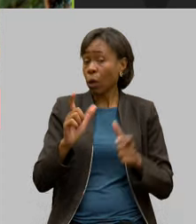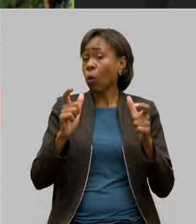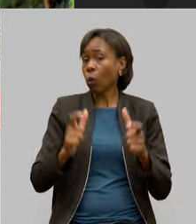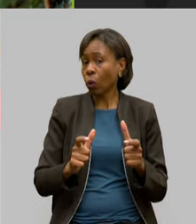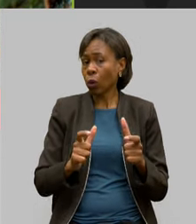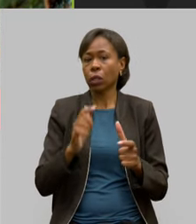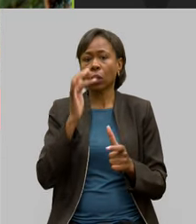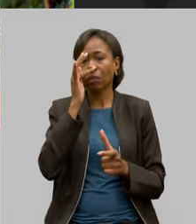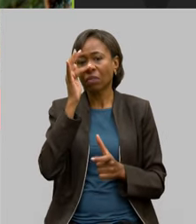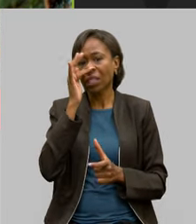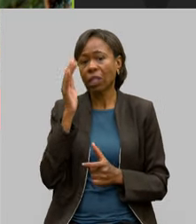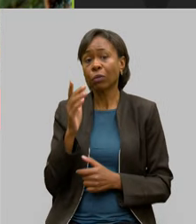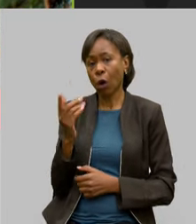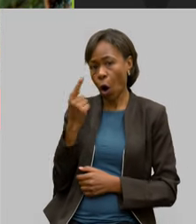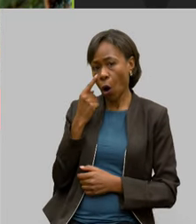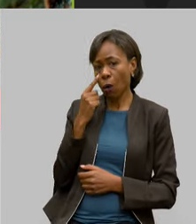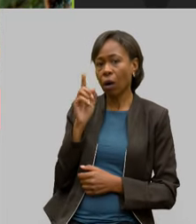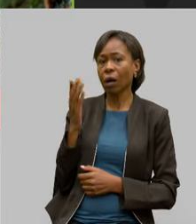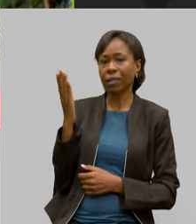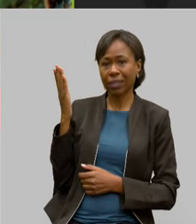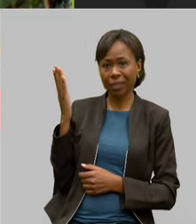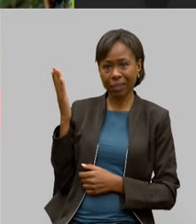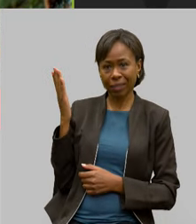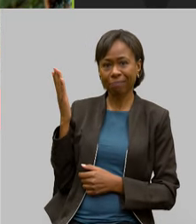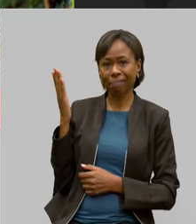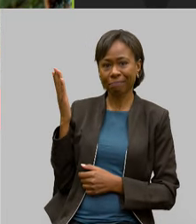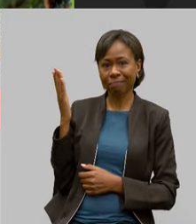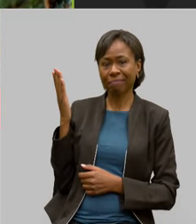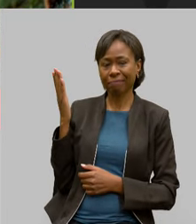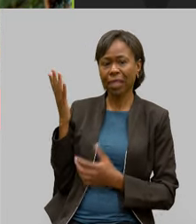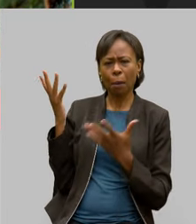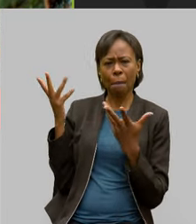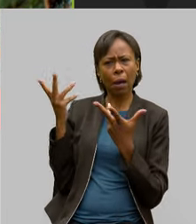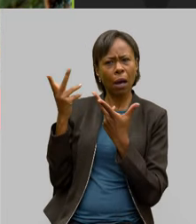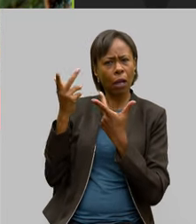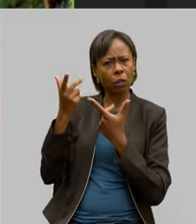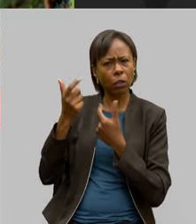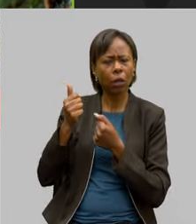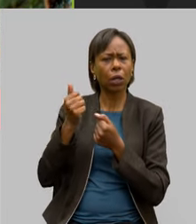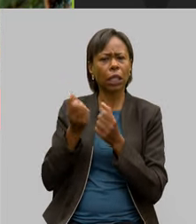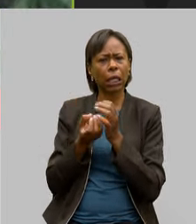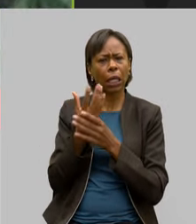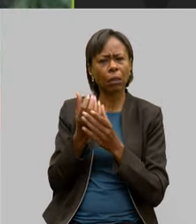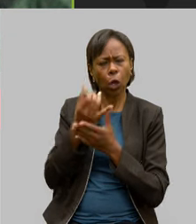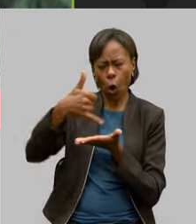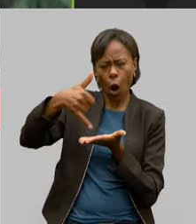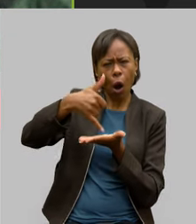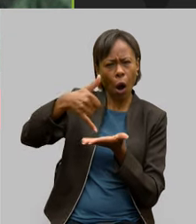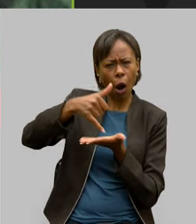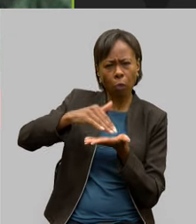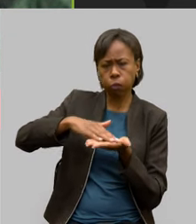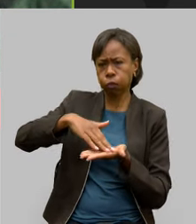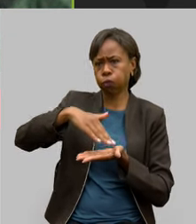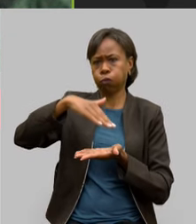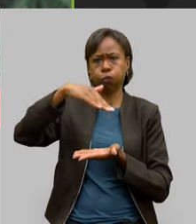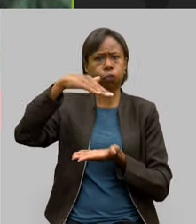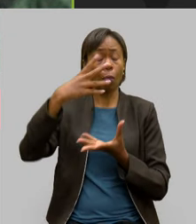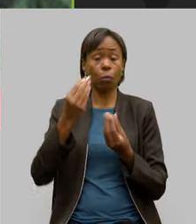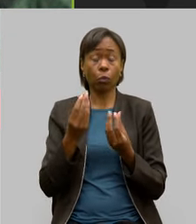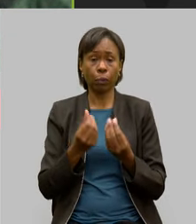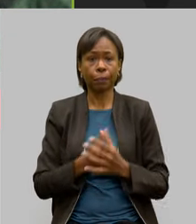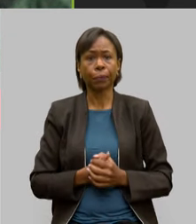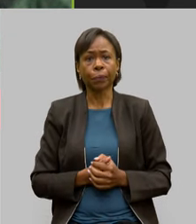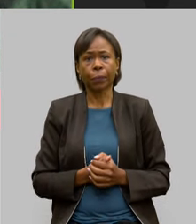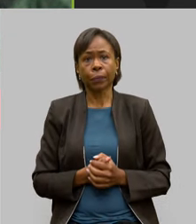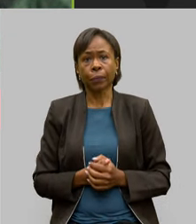Essas flores aí maravilhosas né produzindo uma quantidade de óleo muito grande muito bem